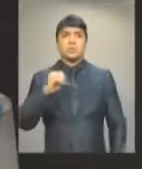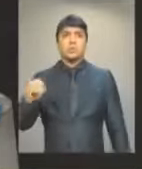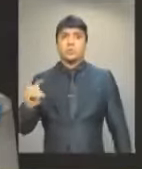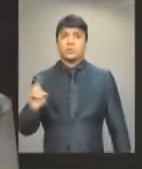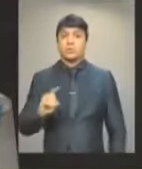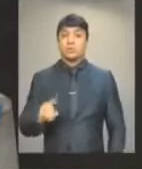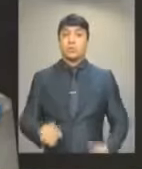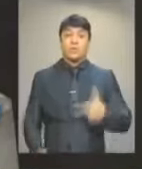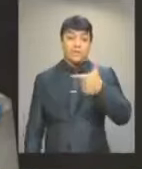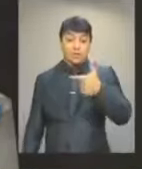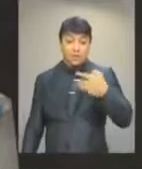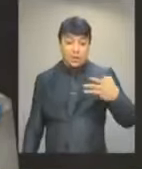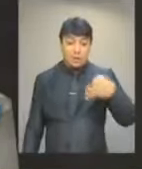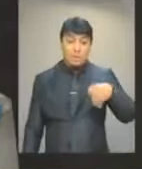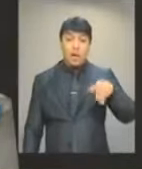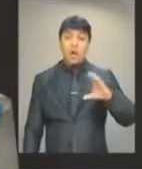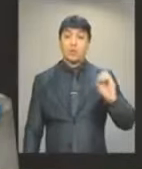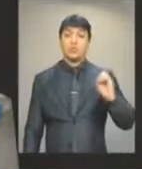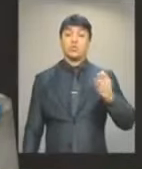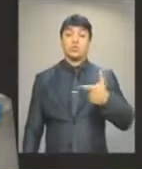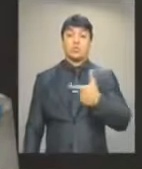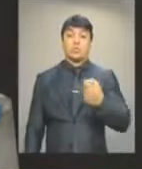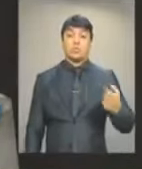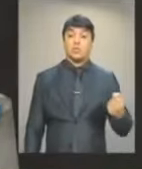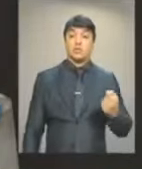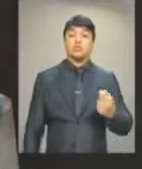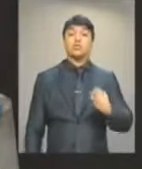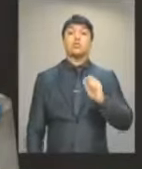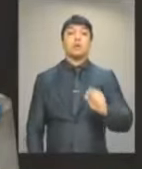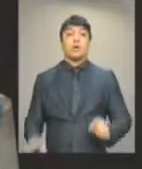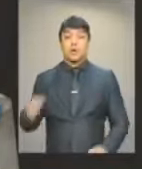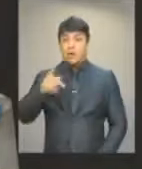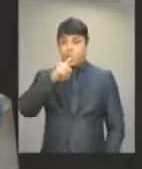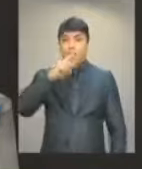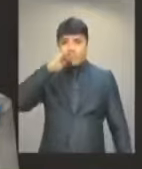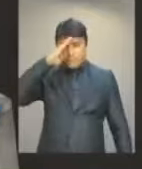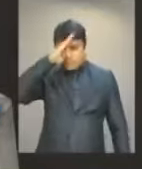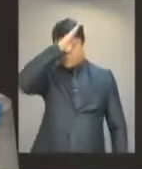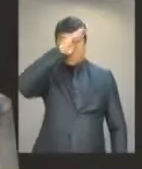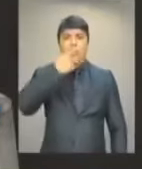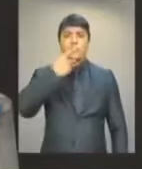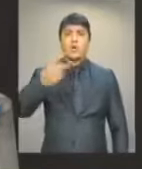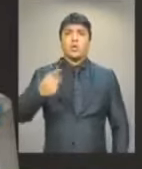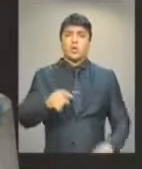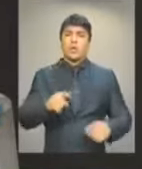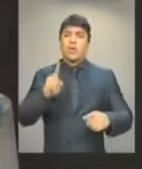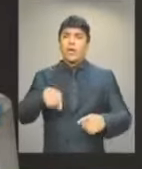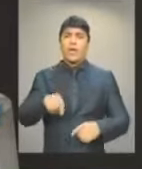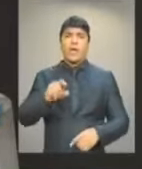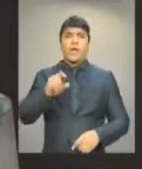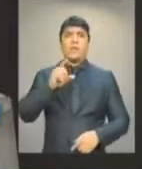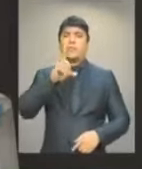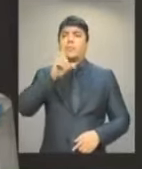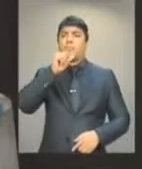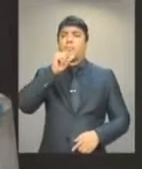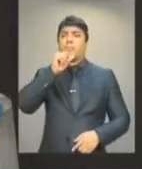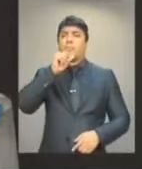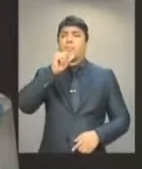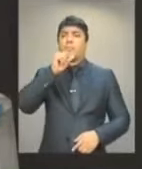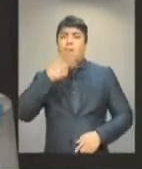23 de março de 2020, Bolsonaro diz em rede social que não morreriam mais